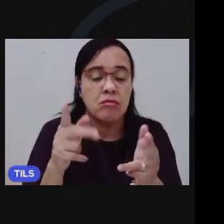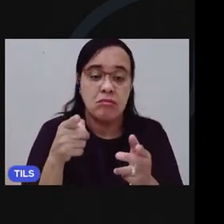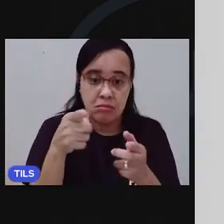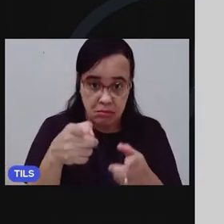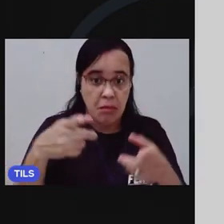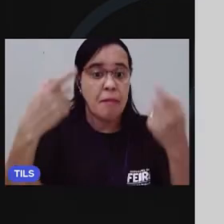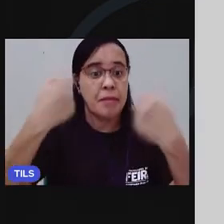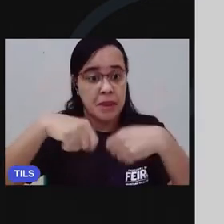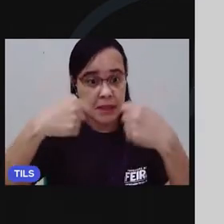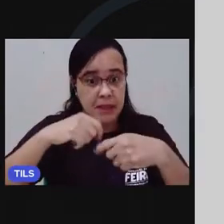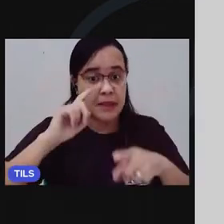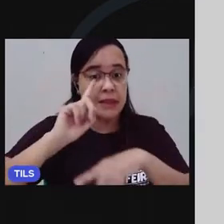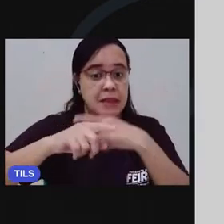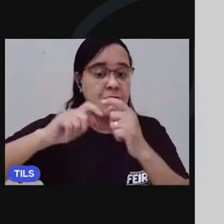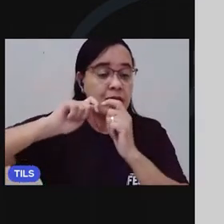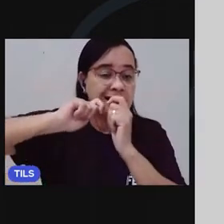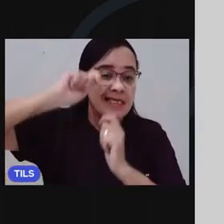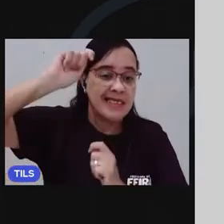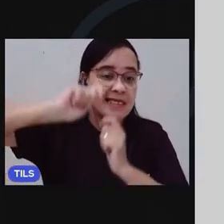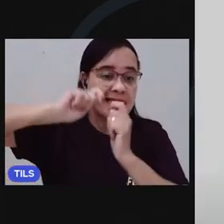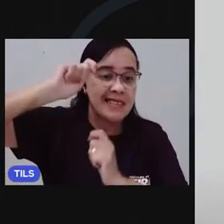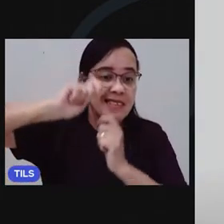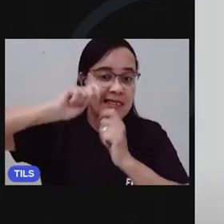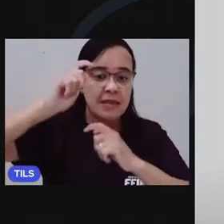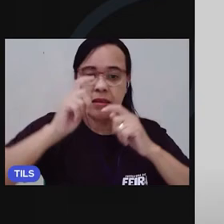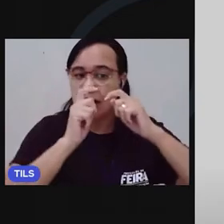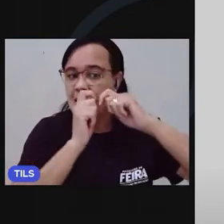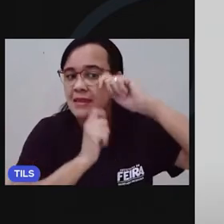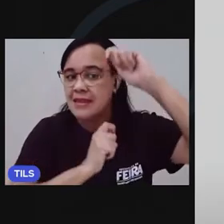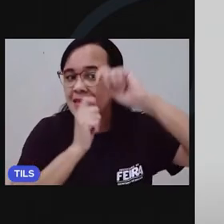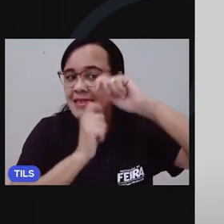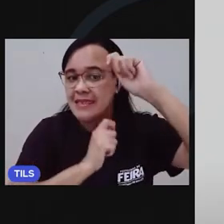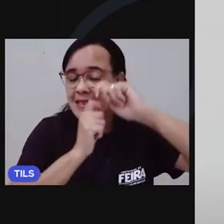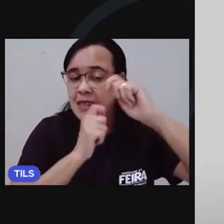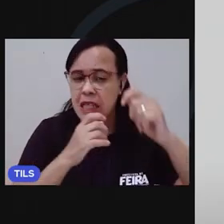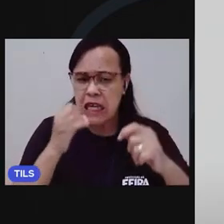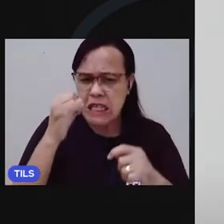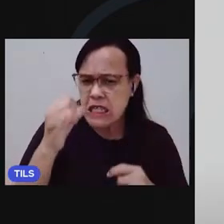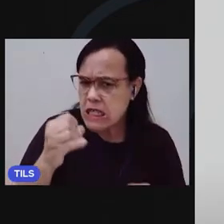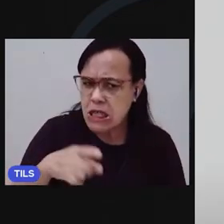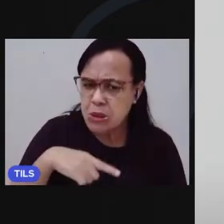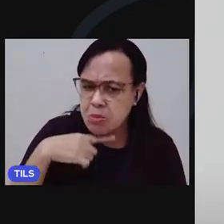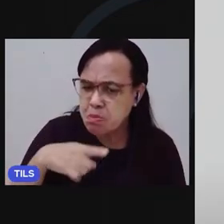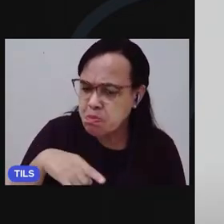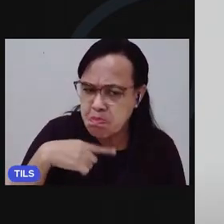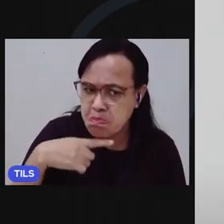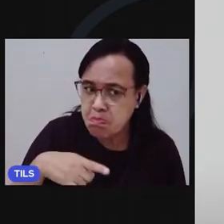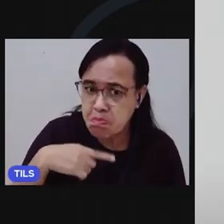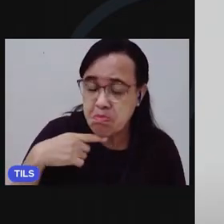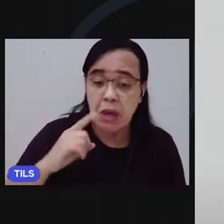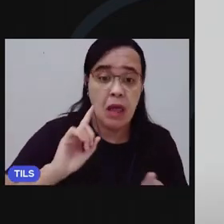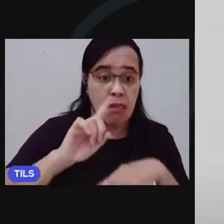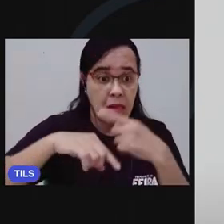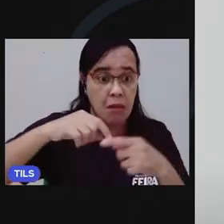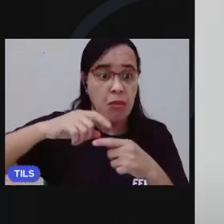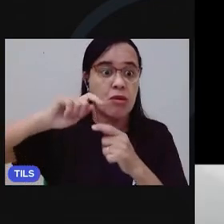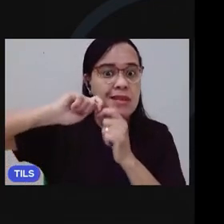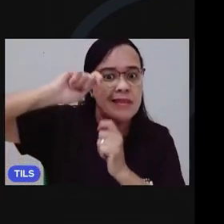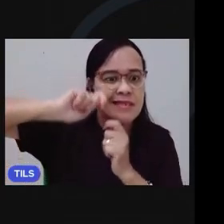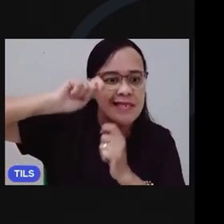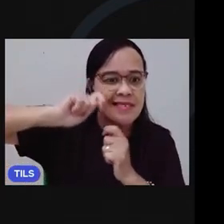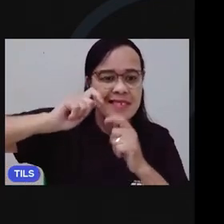dental, para que que serve? Ele vai limpar as partes que a escova não consegue limpar. Então, para usar ele